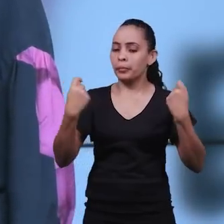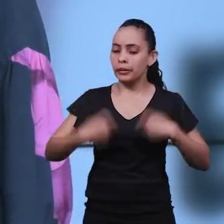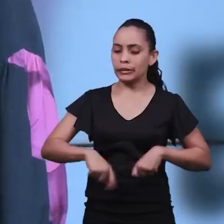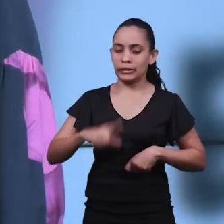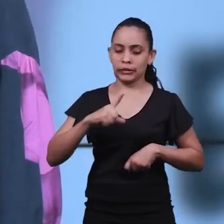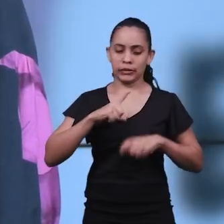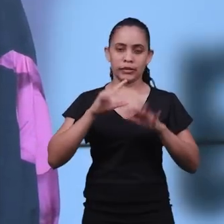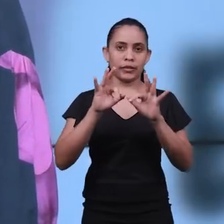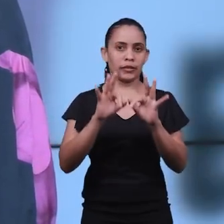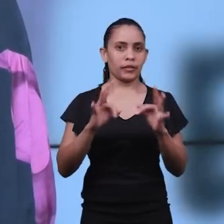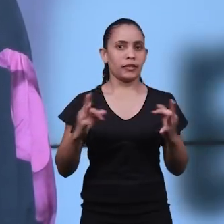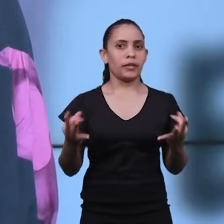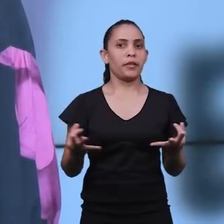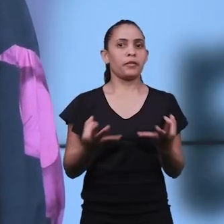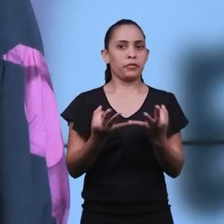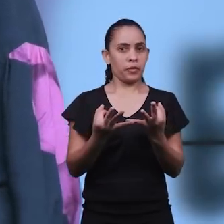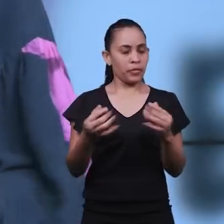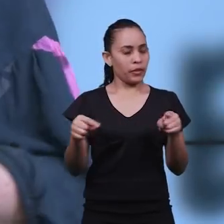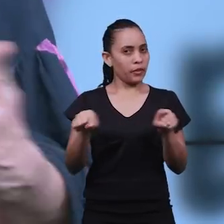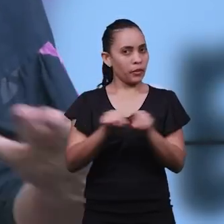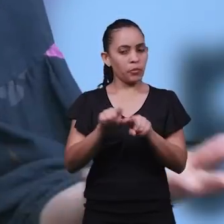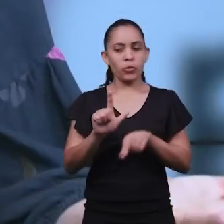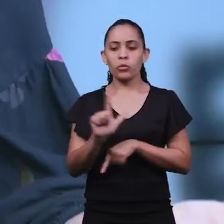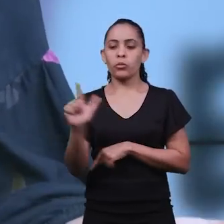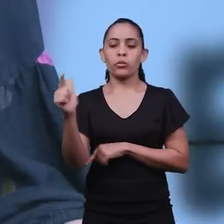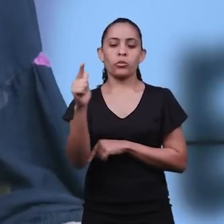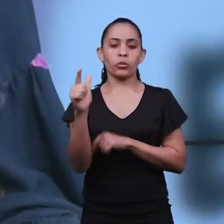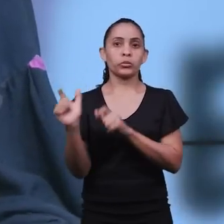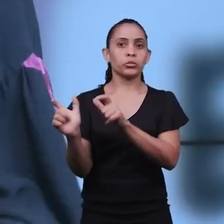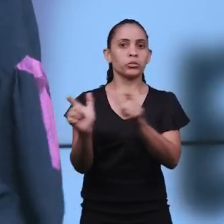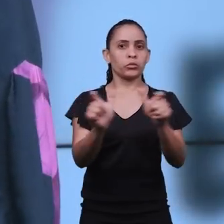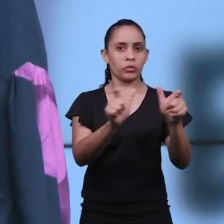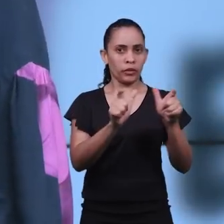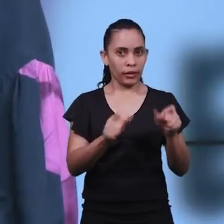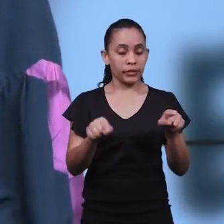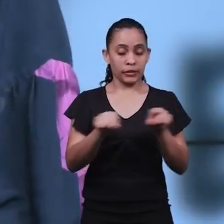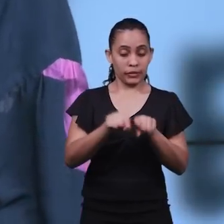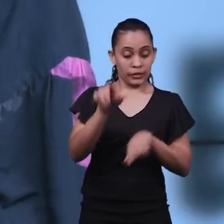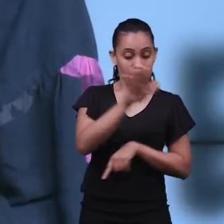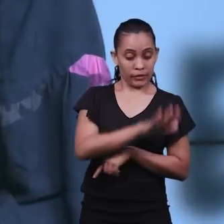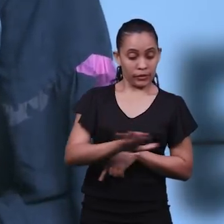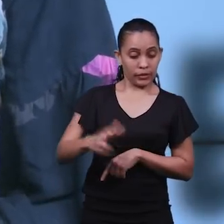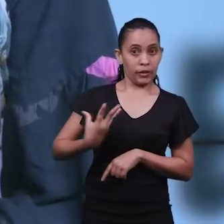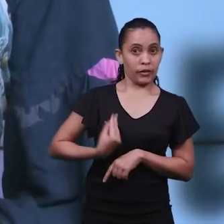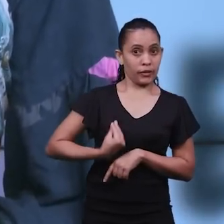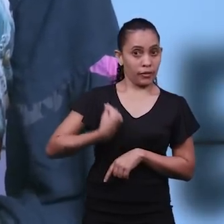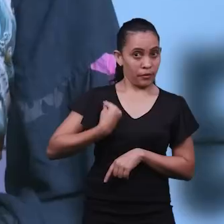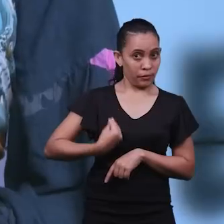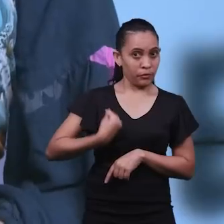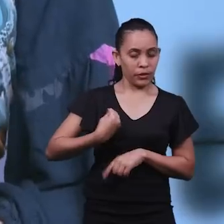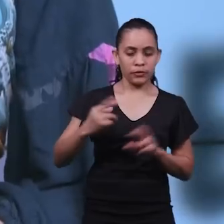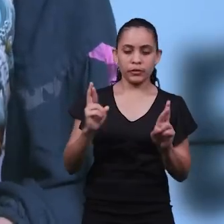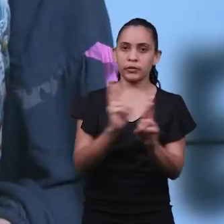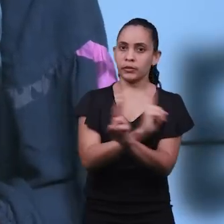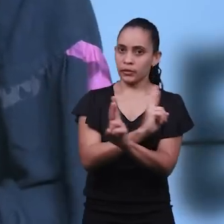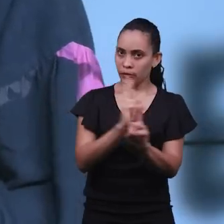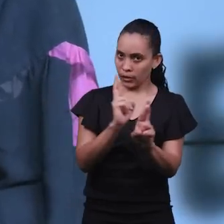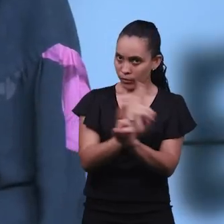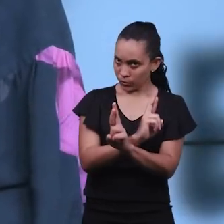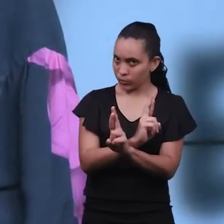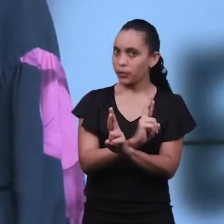ser garantido na família, como também em outros ambientes nos quais as crianças vivem e